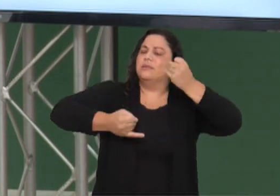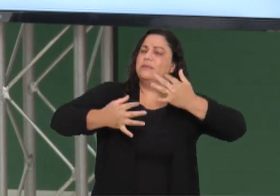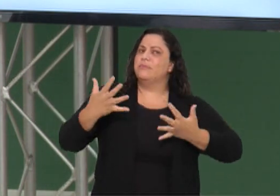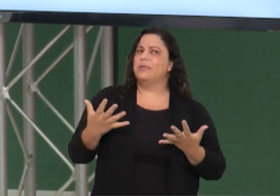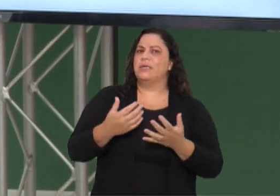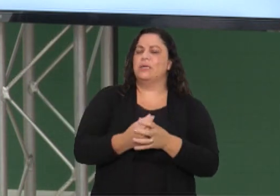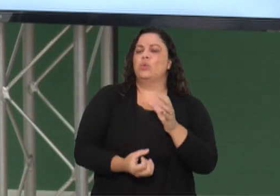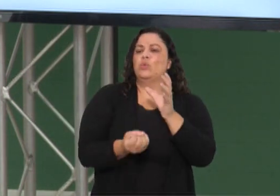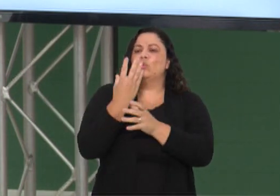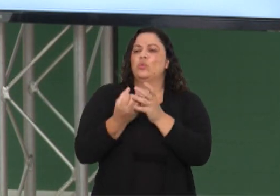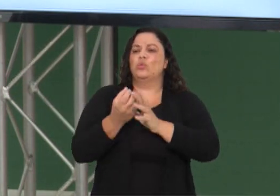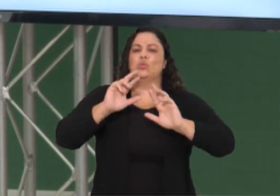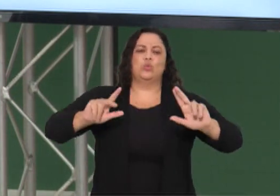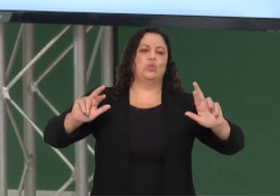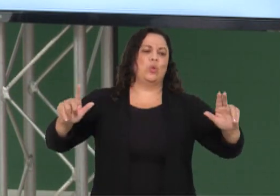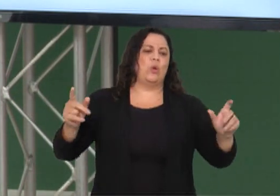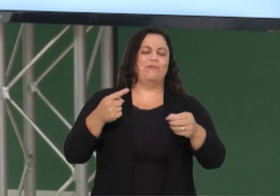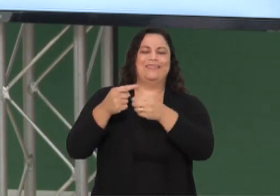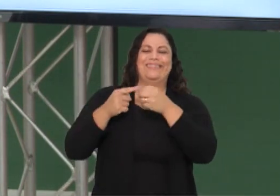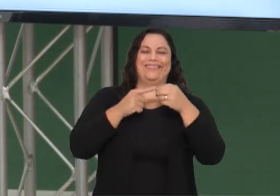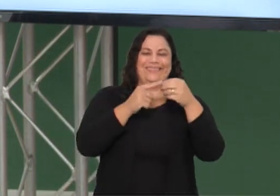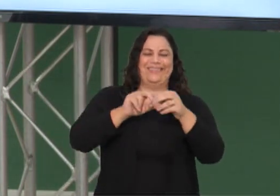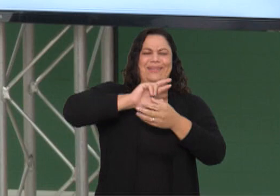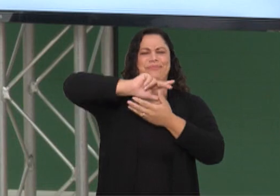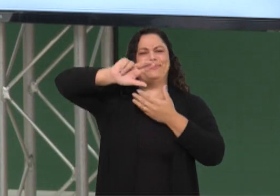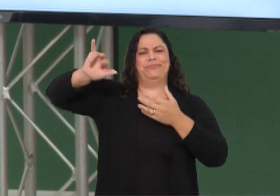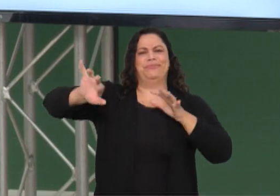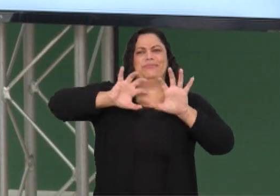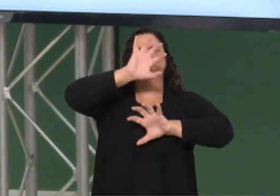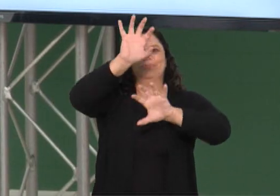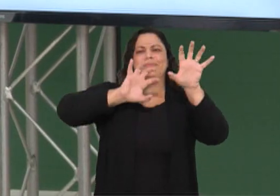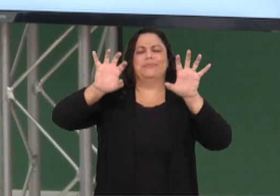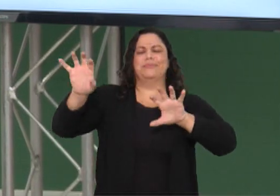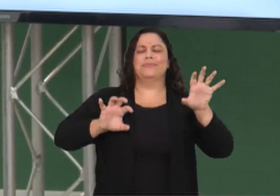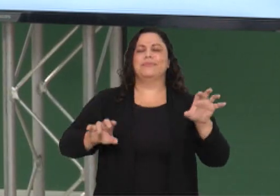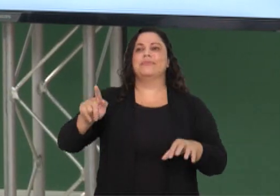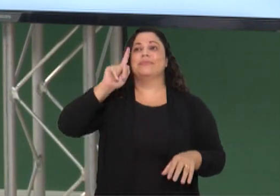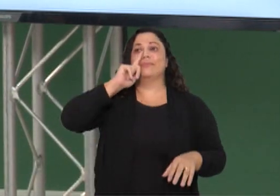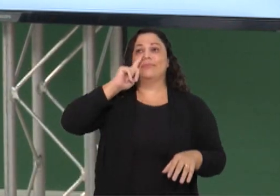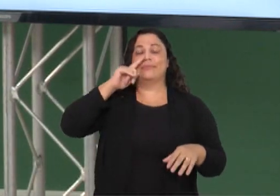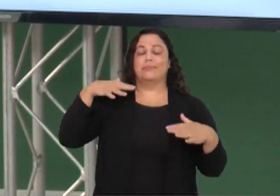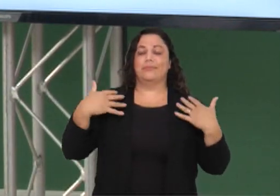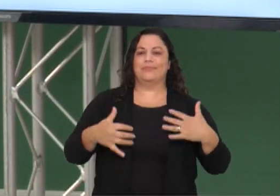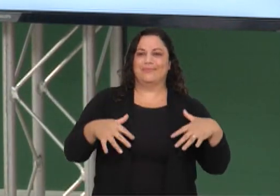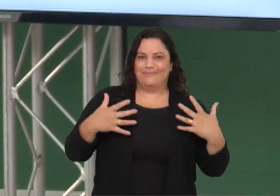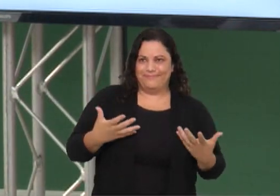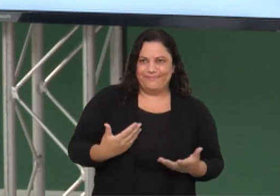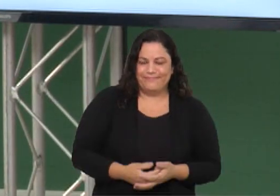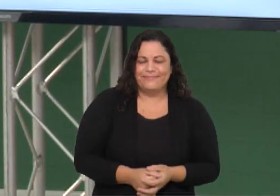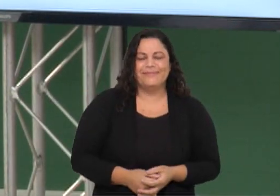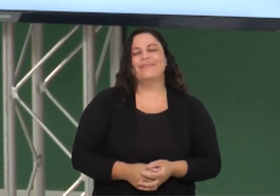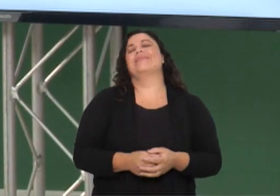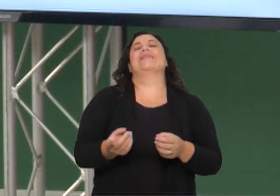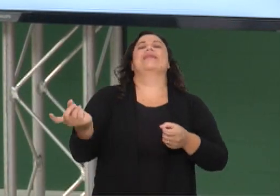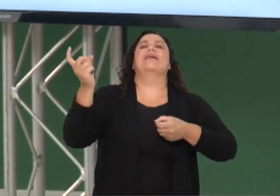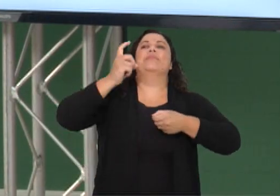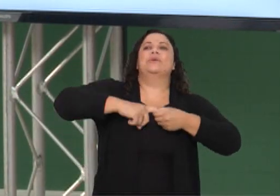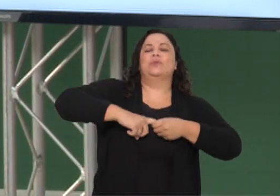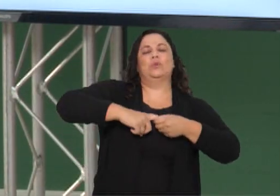novas cidades gregas em várias regiões da Grécia. Quase faltou fôlego. Capricha aí, daqui a pouquinho nós